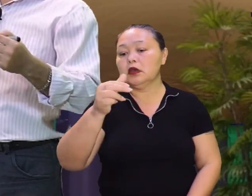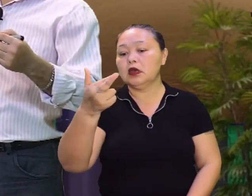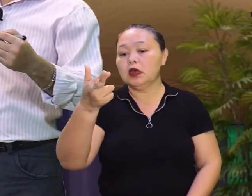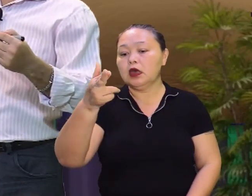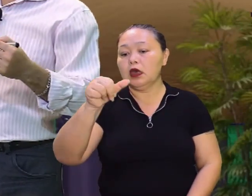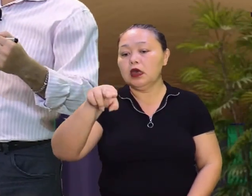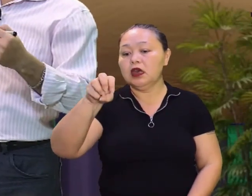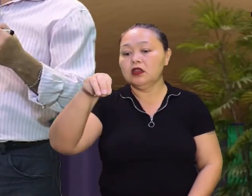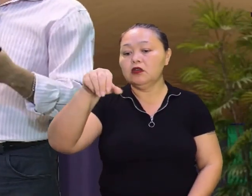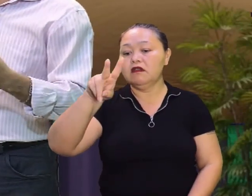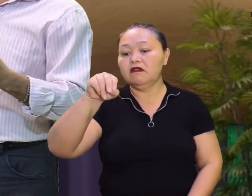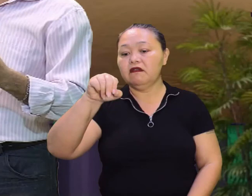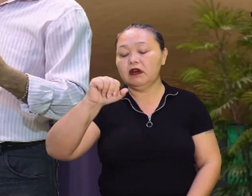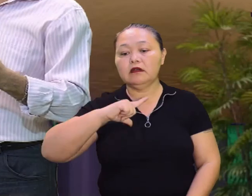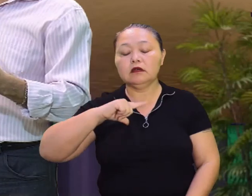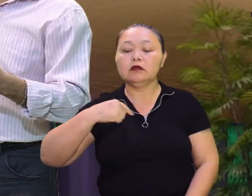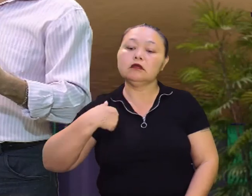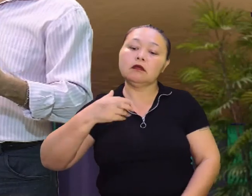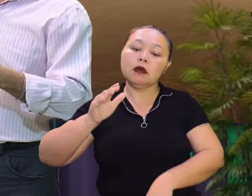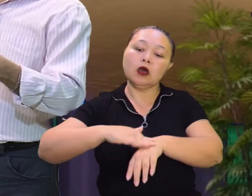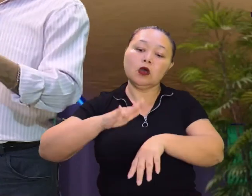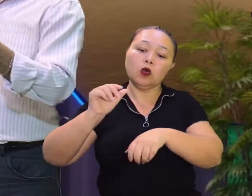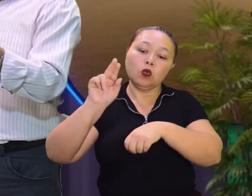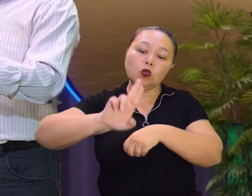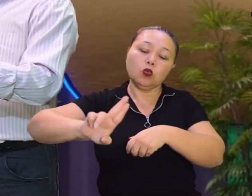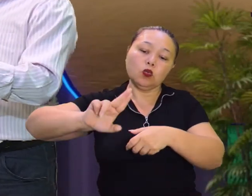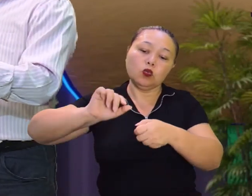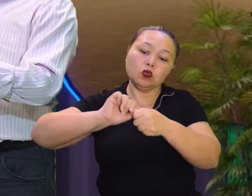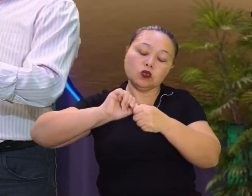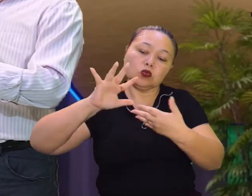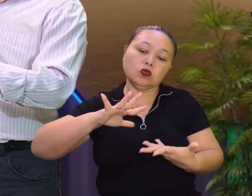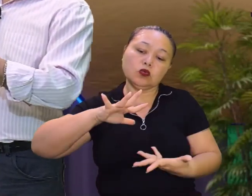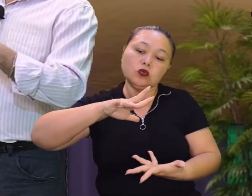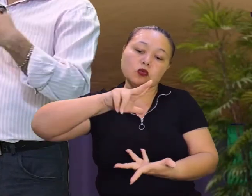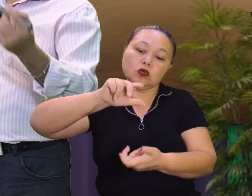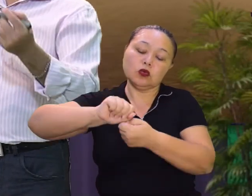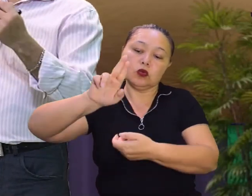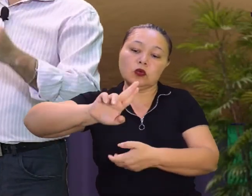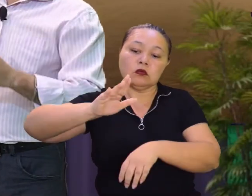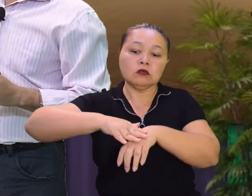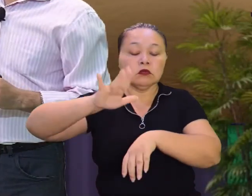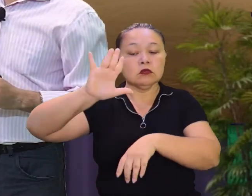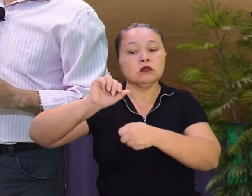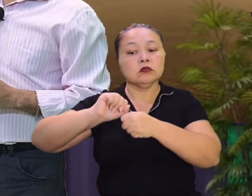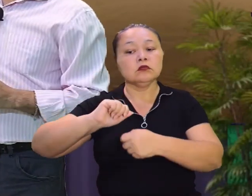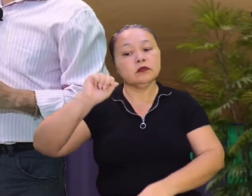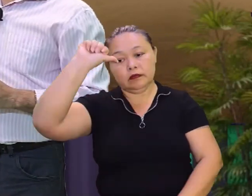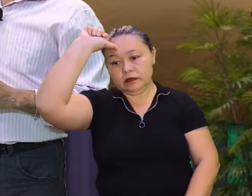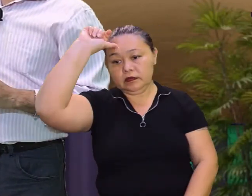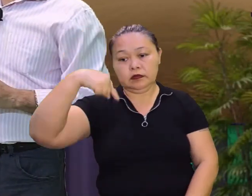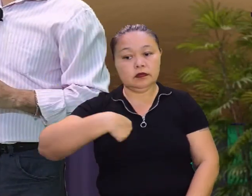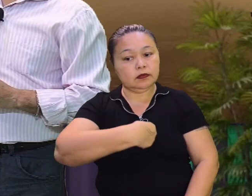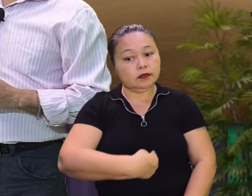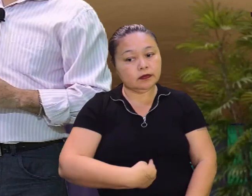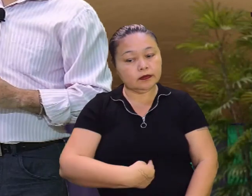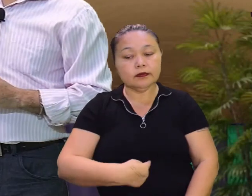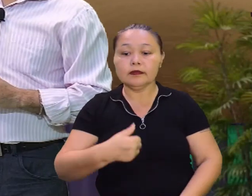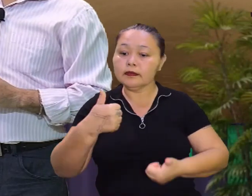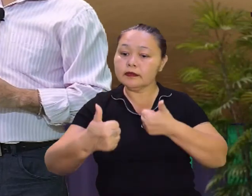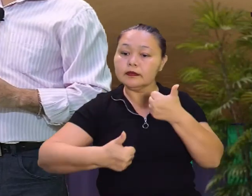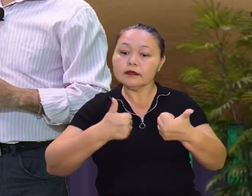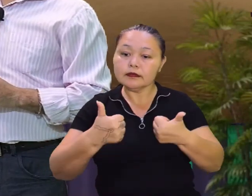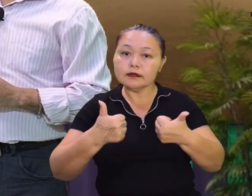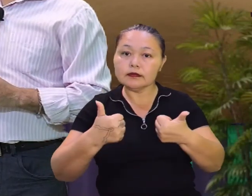maiores consumidores do mundo de energia é Índia e China, né? Que estão no BRICS. Exato. Beleza? Vamos